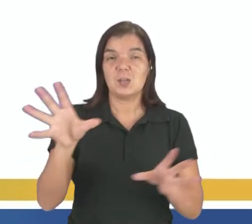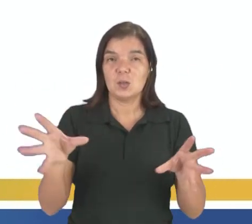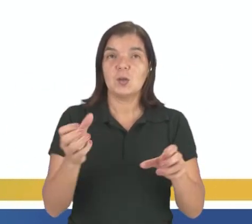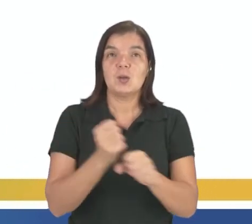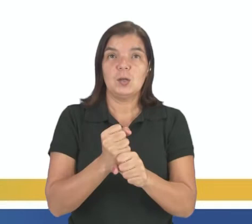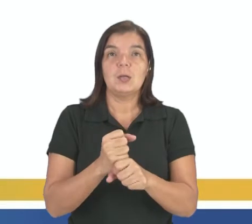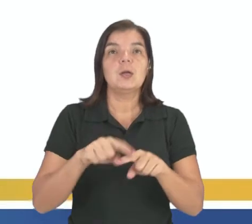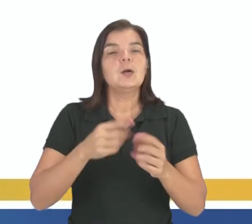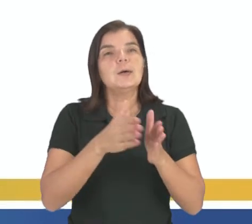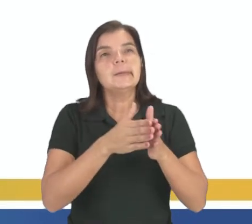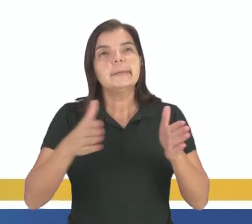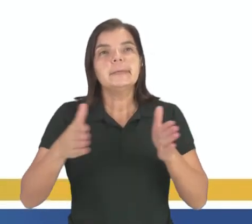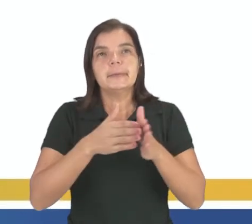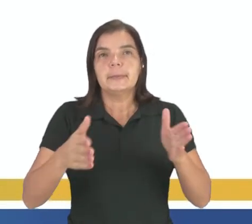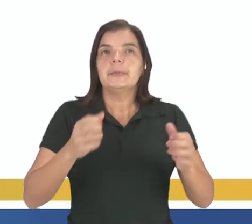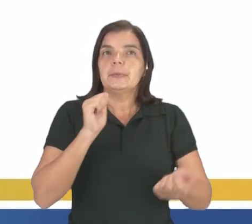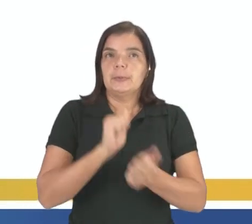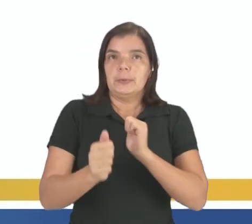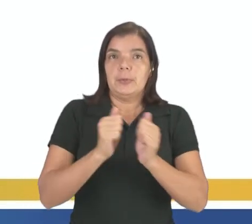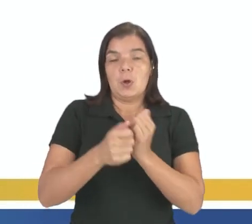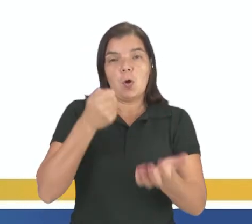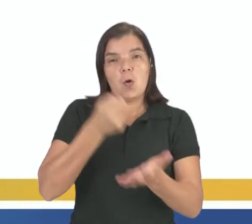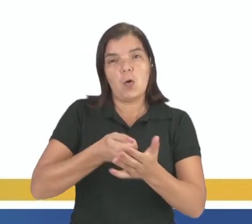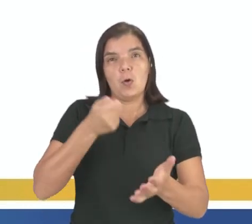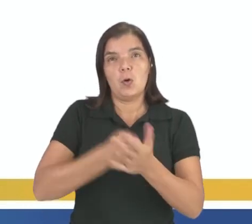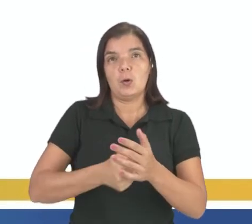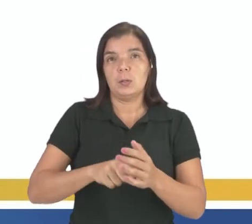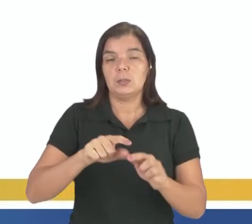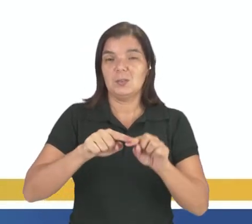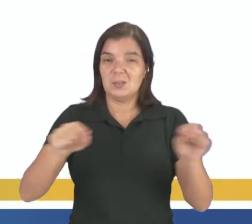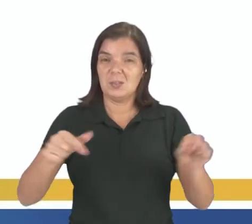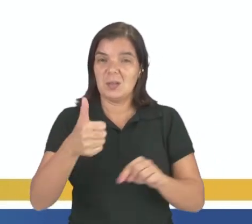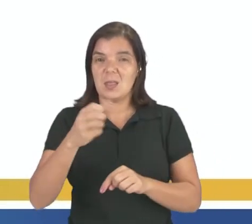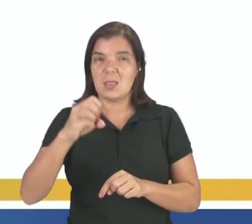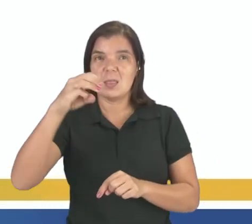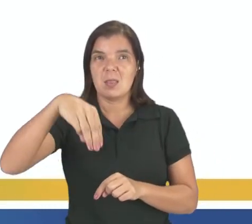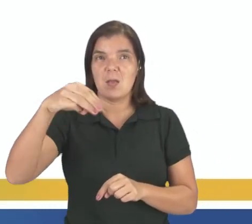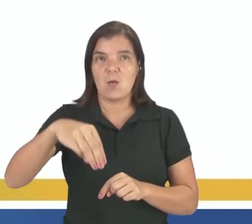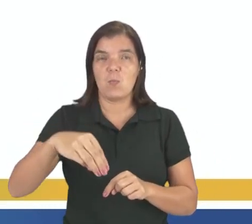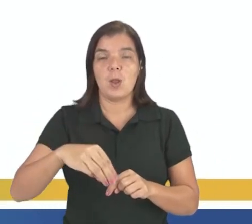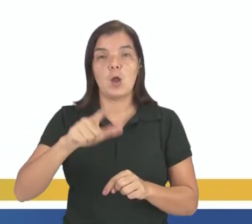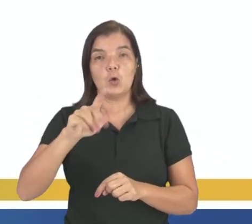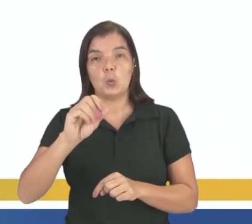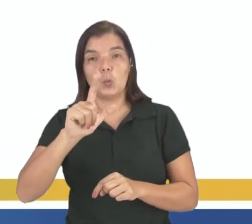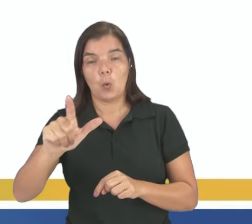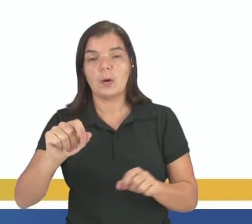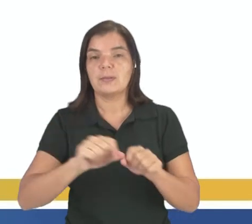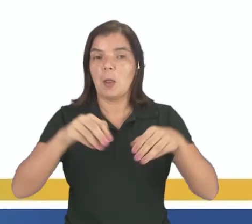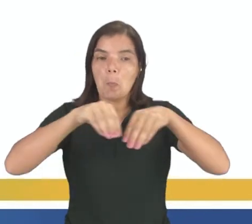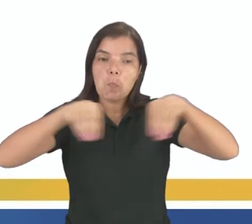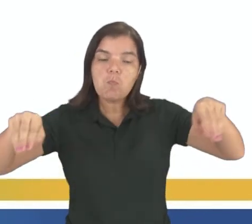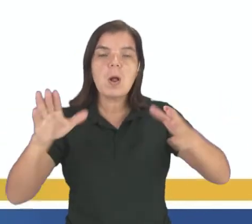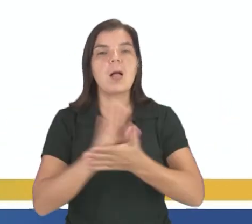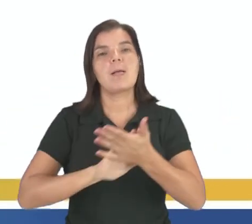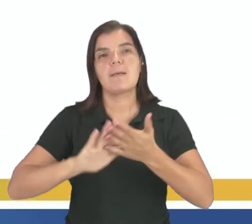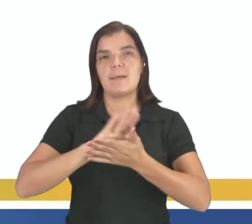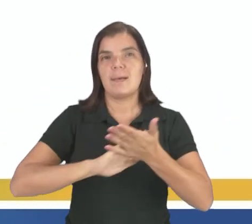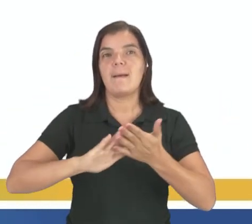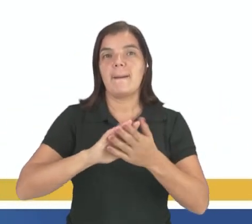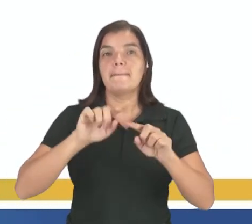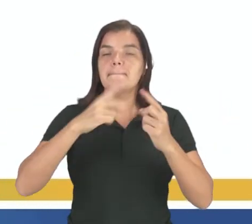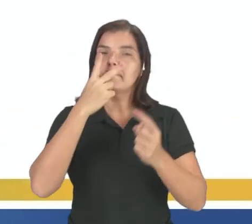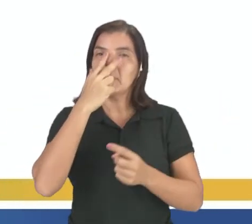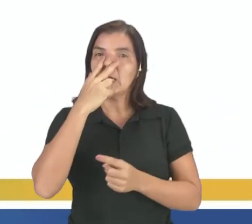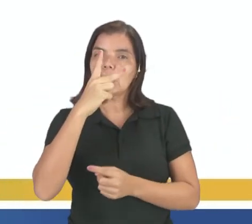durante um período de jogo essa falta será cobrada na marca de 10 metros do Gol sem formação de barreira é como se